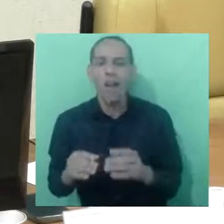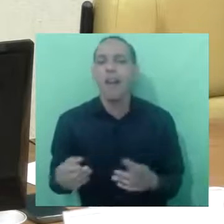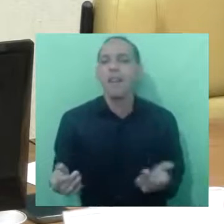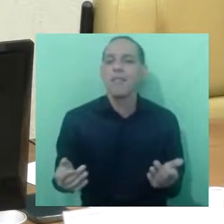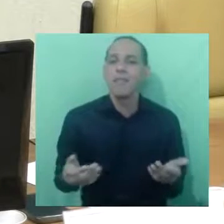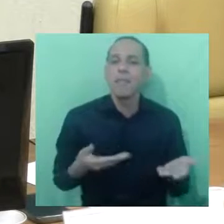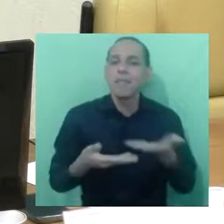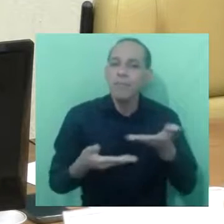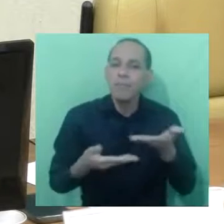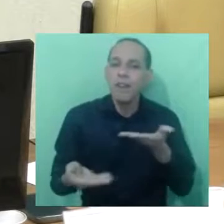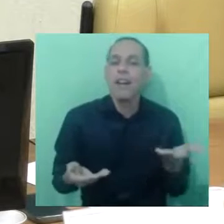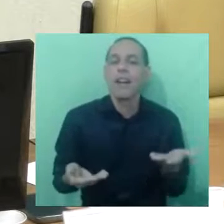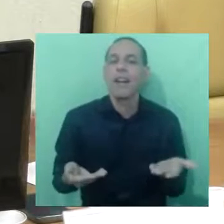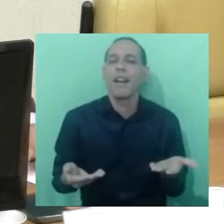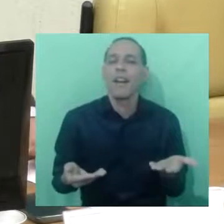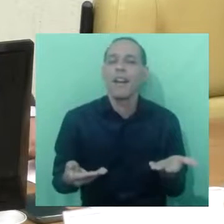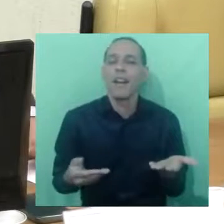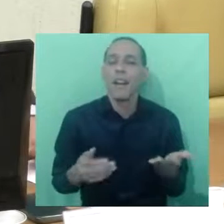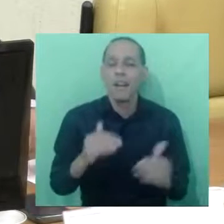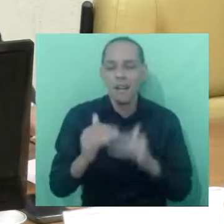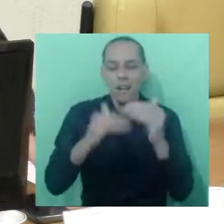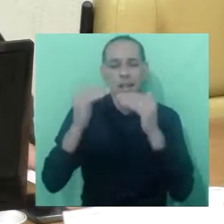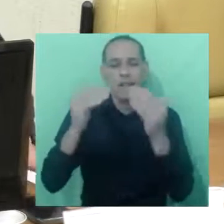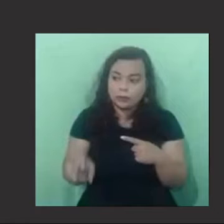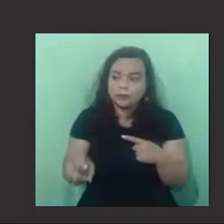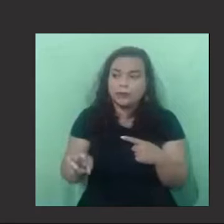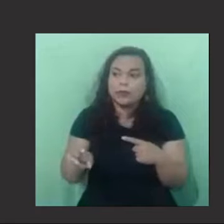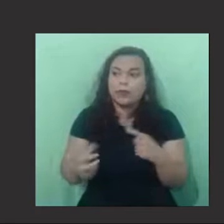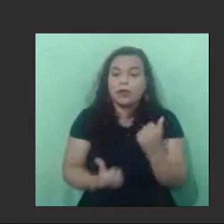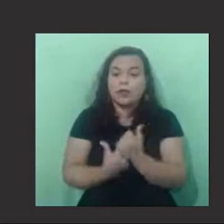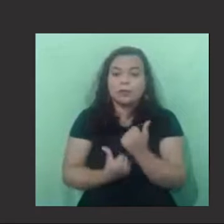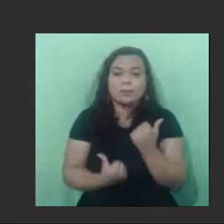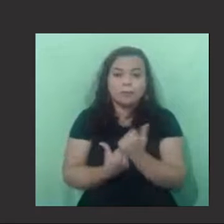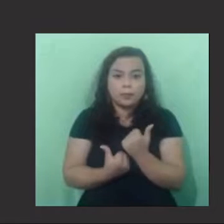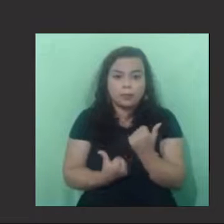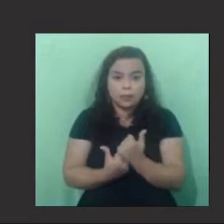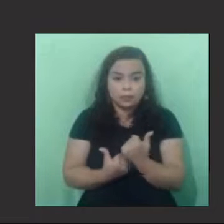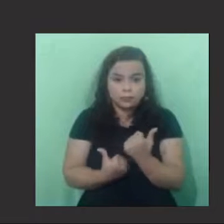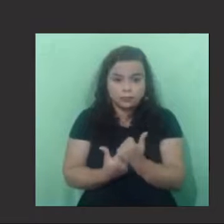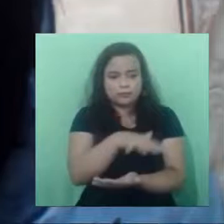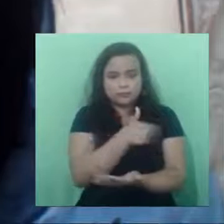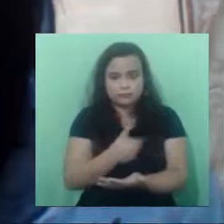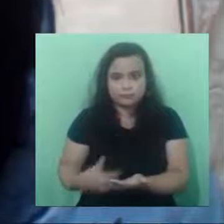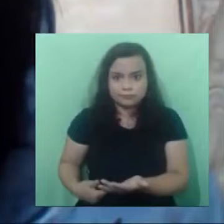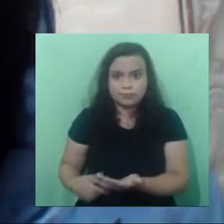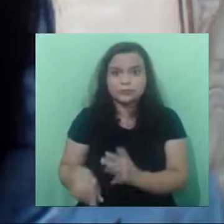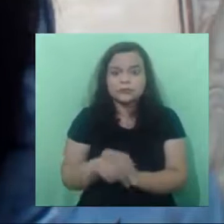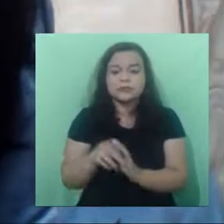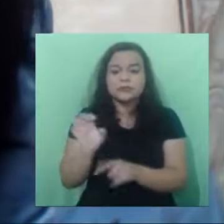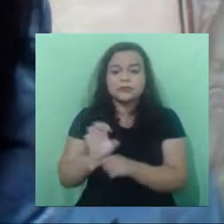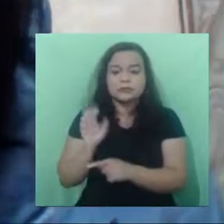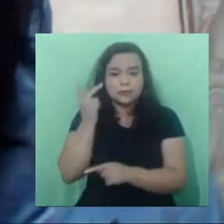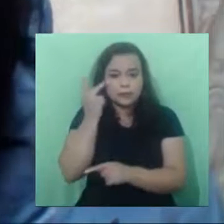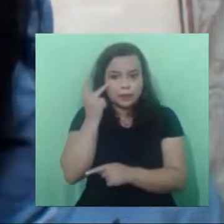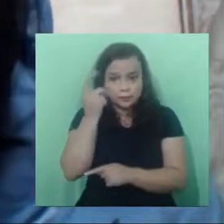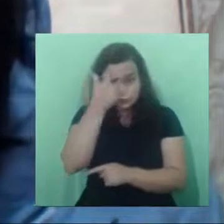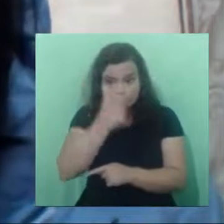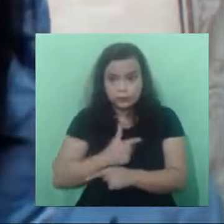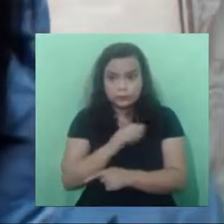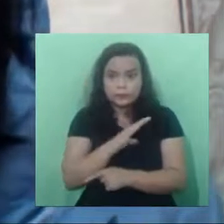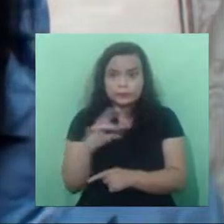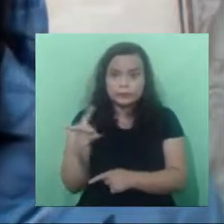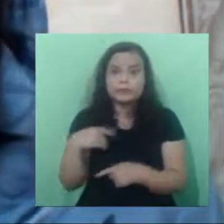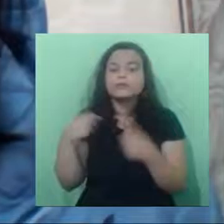tenham a possibilidade de evoluir academicamente professores diretores e coordenadores de